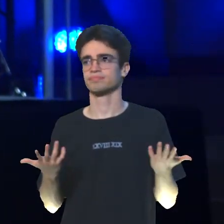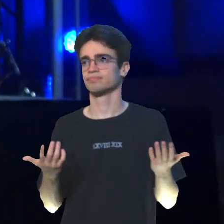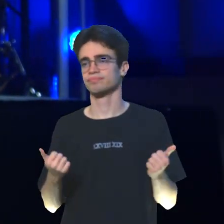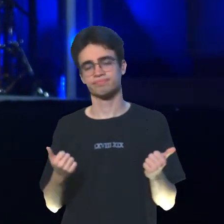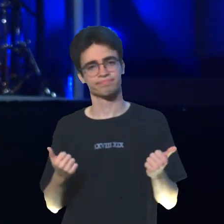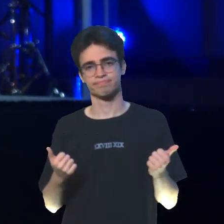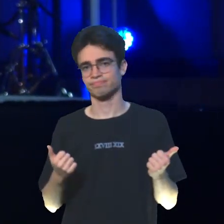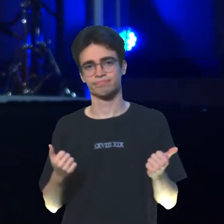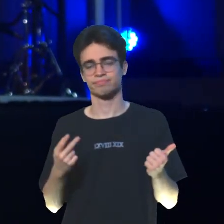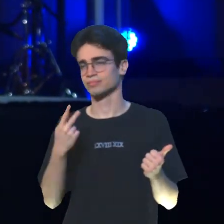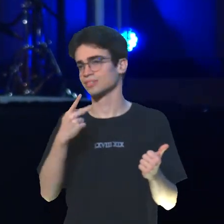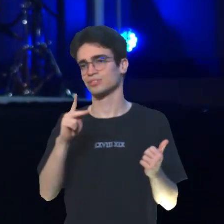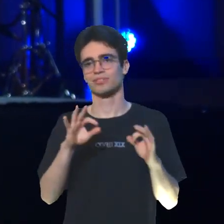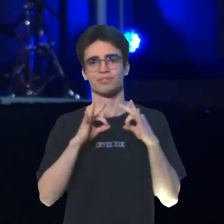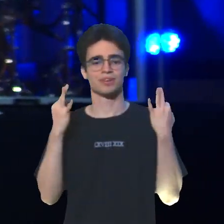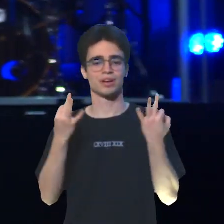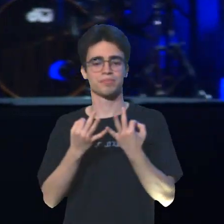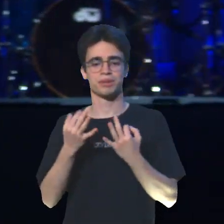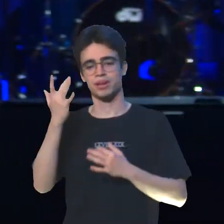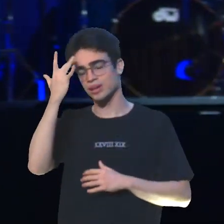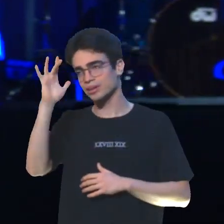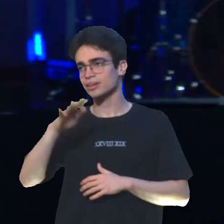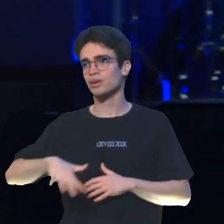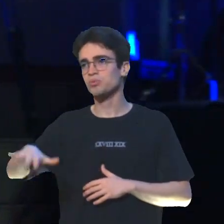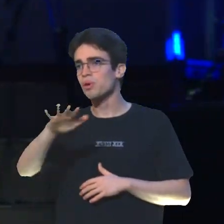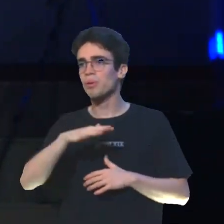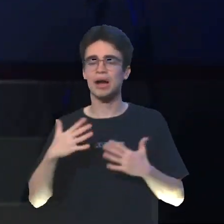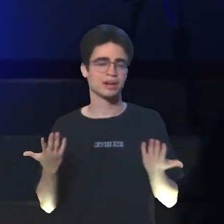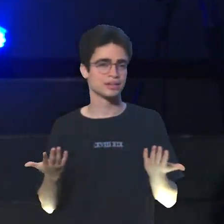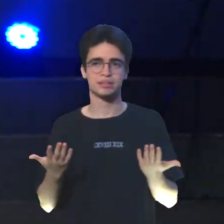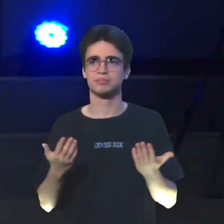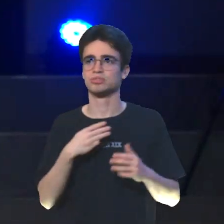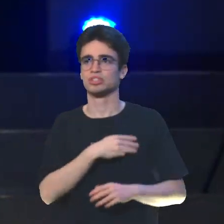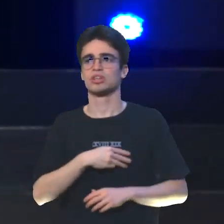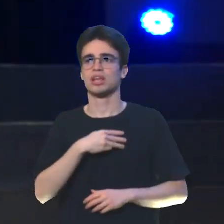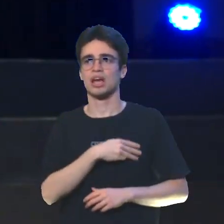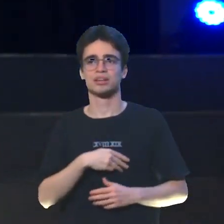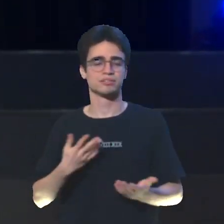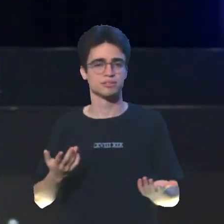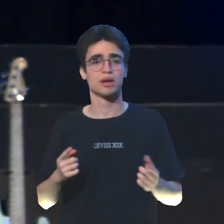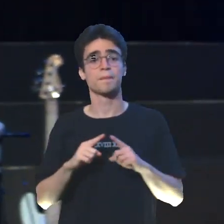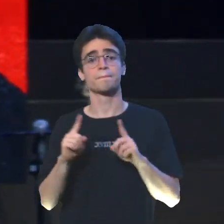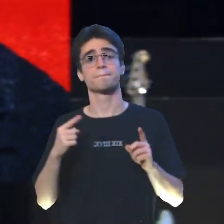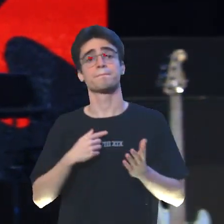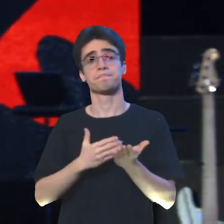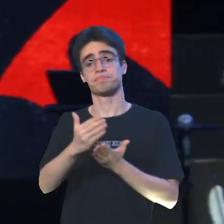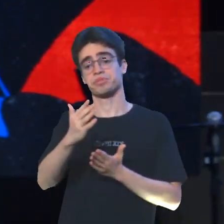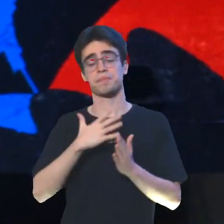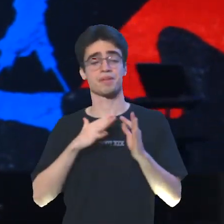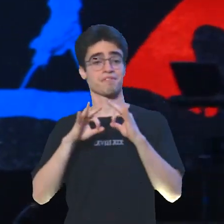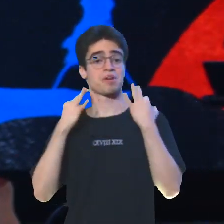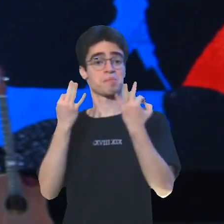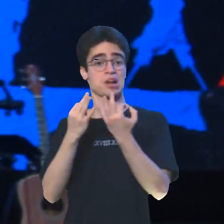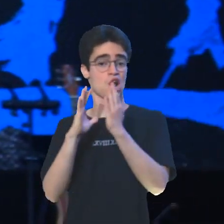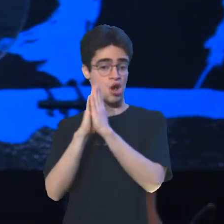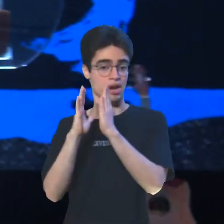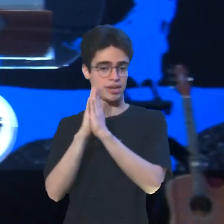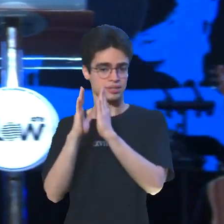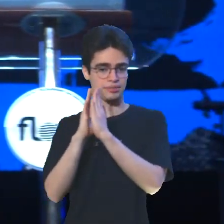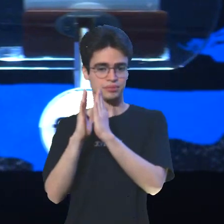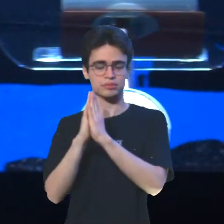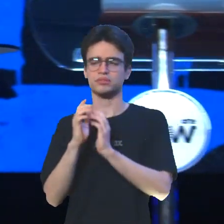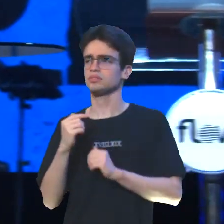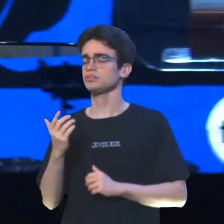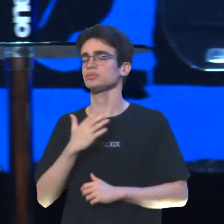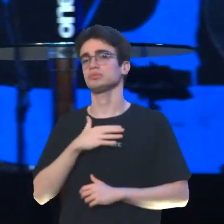não sei qual é o seu ciclo, seu campo missionário. Eu comecei a orar pela minha família. E eu